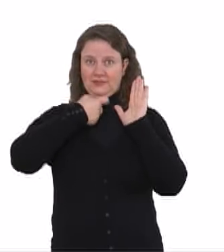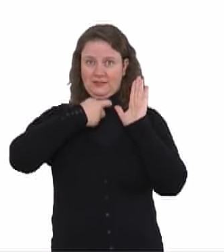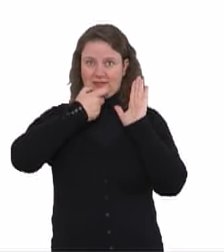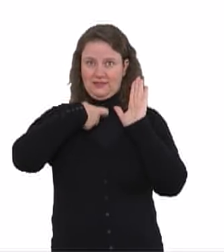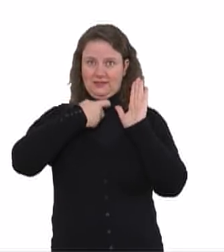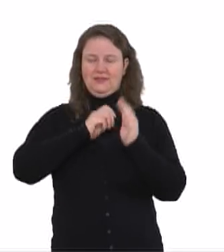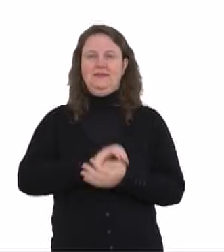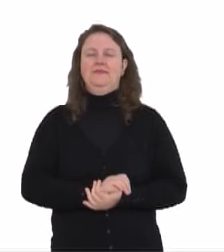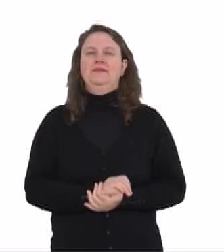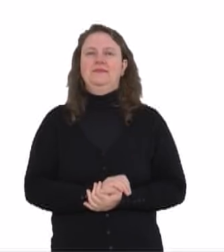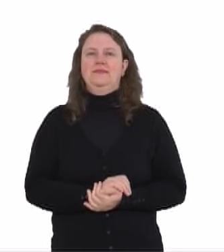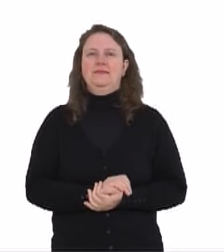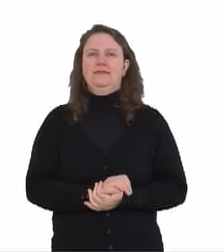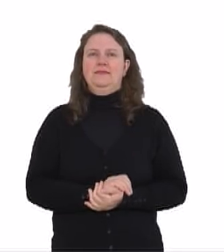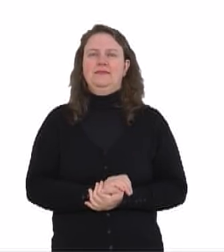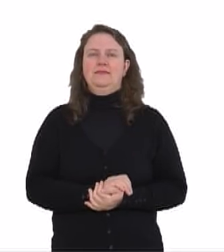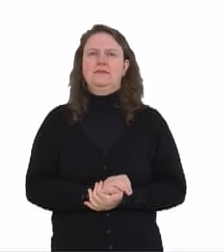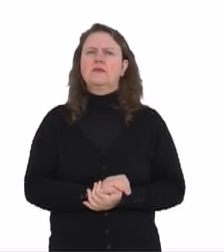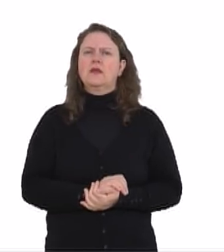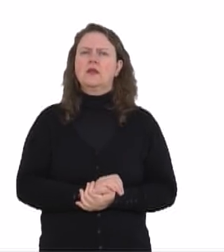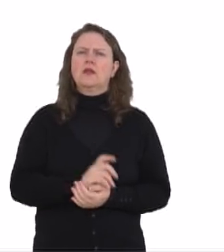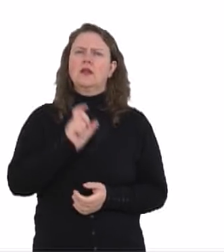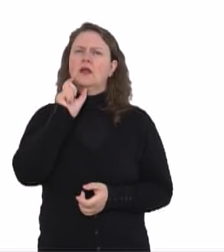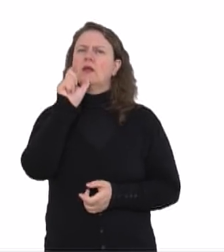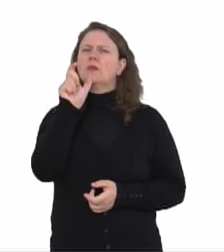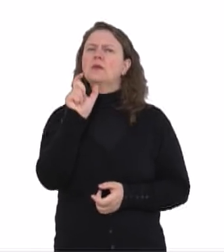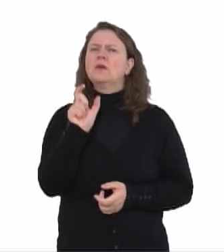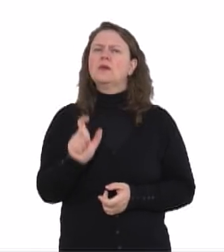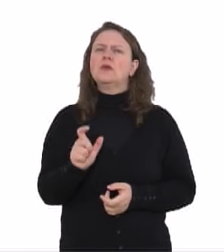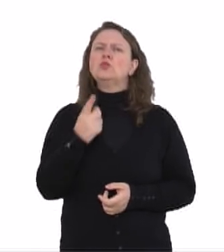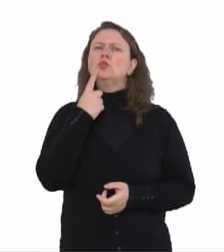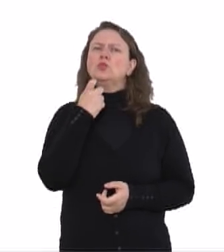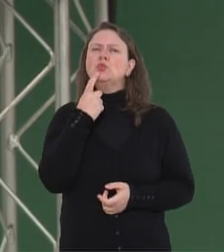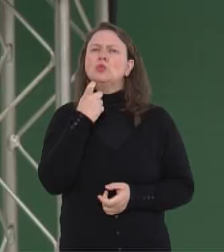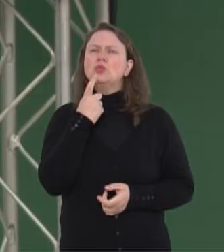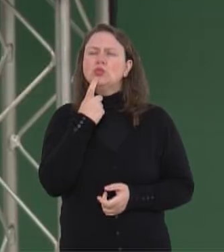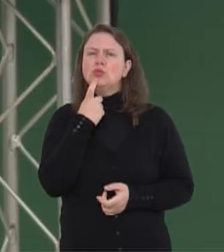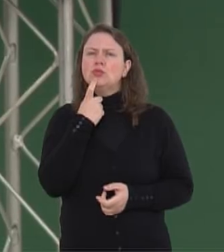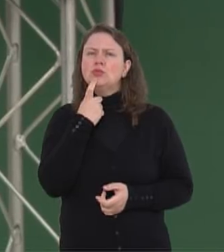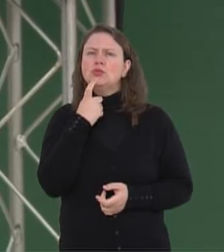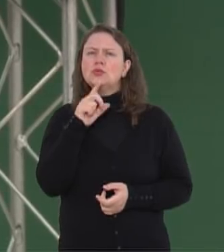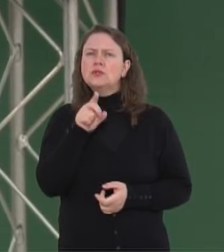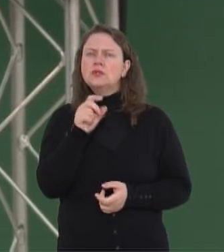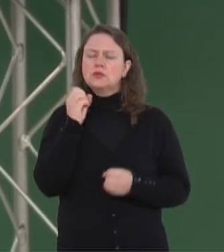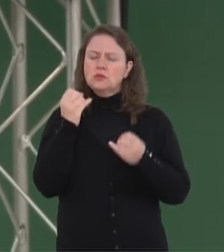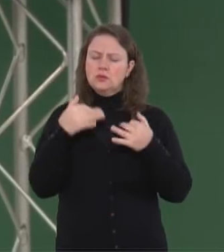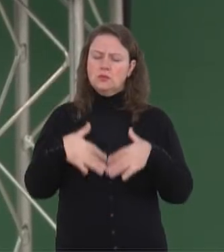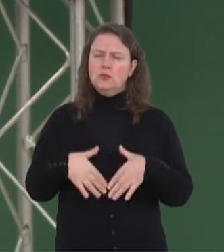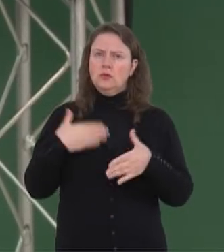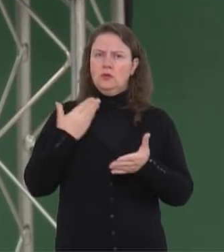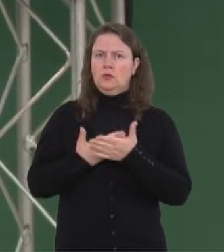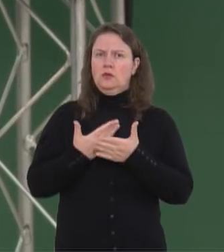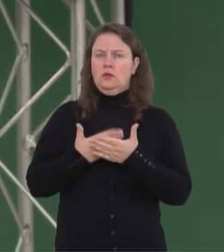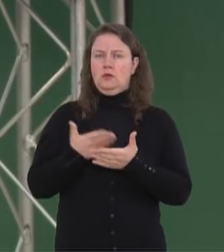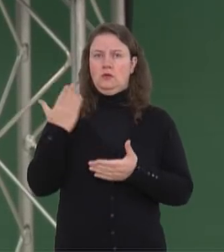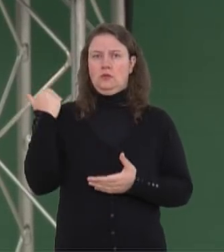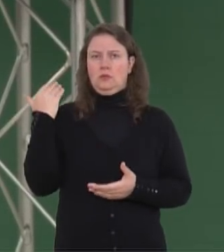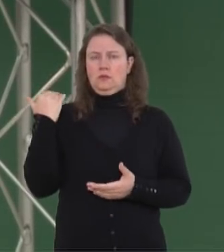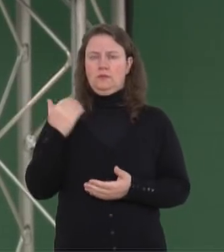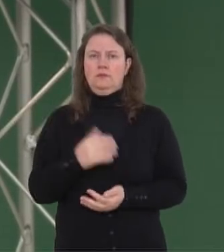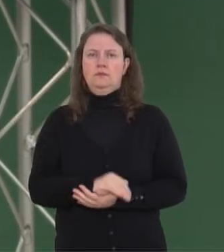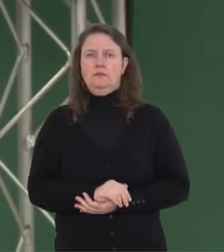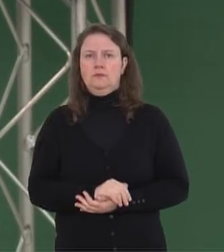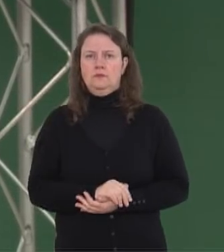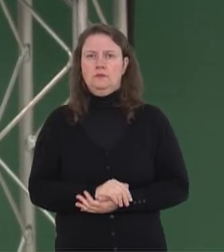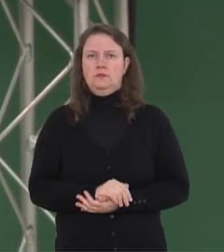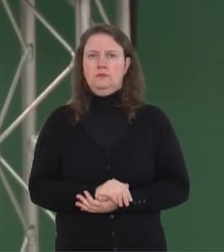lazy. Teacher, mas as palavrinhas estão escritas em vermelho. Você falou isso lá na aula anterior, né? Que ou